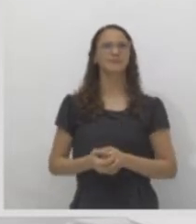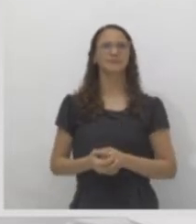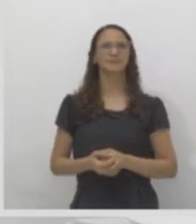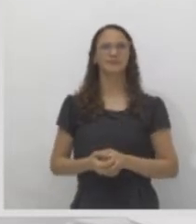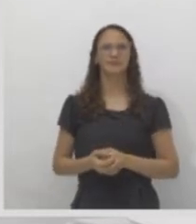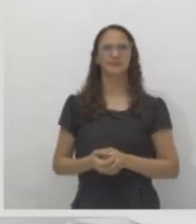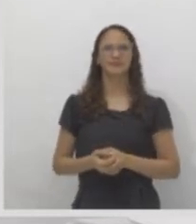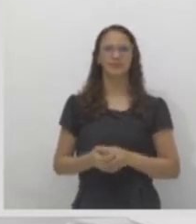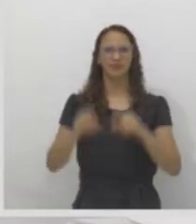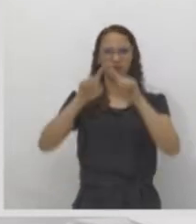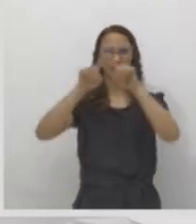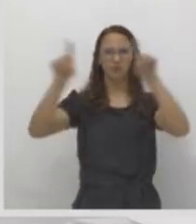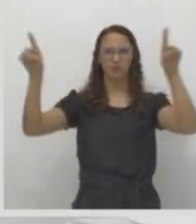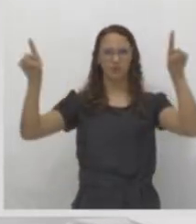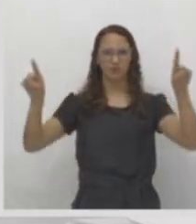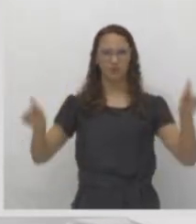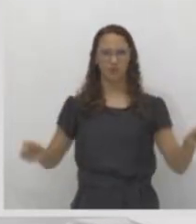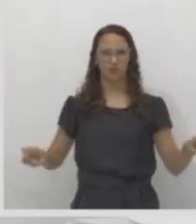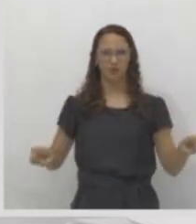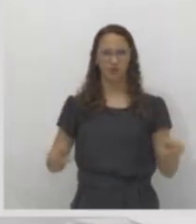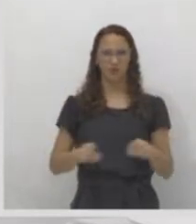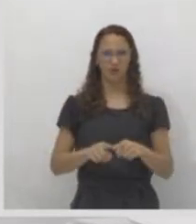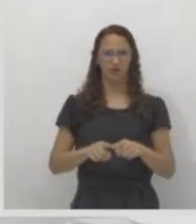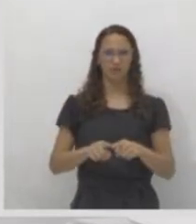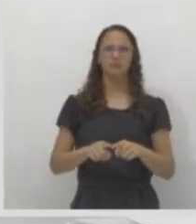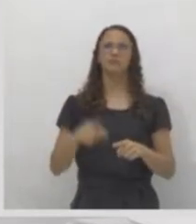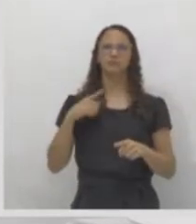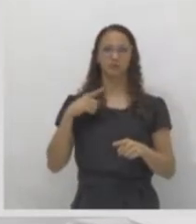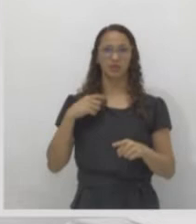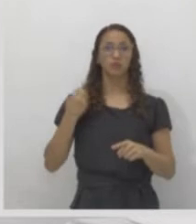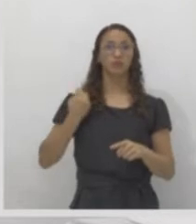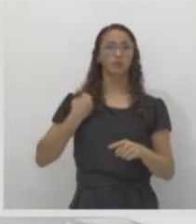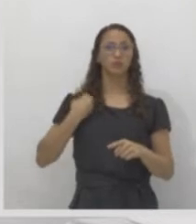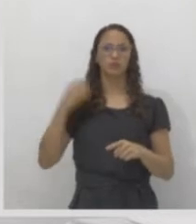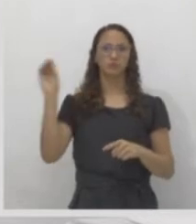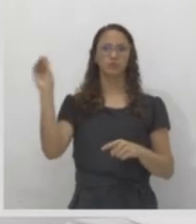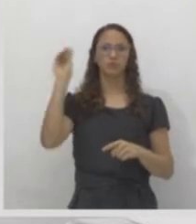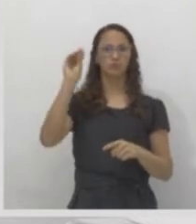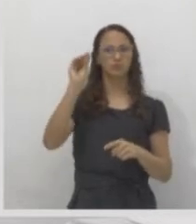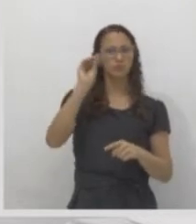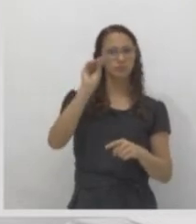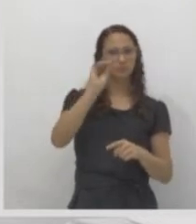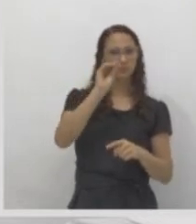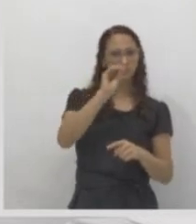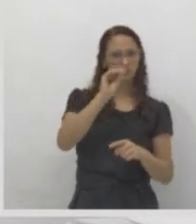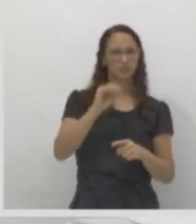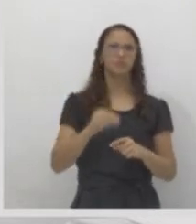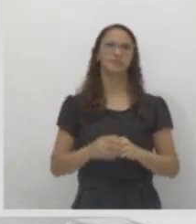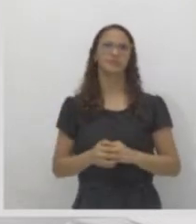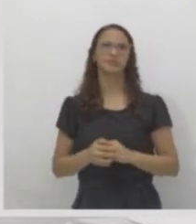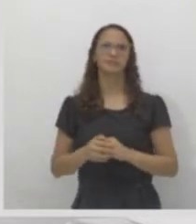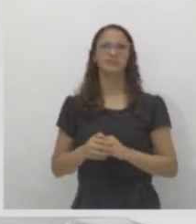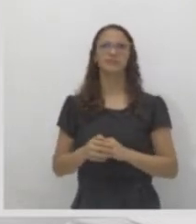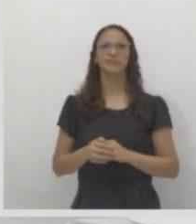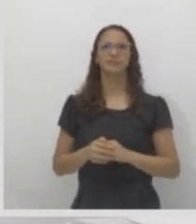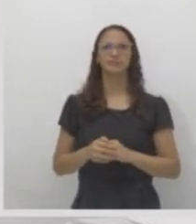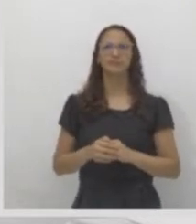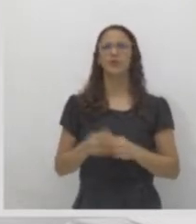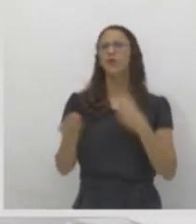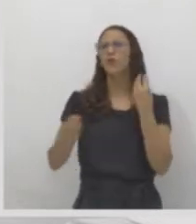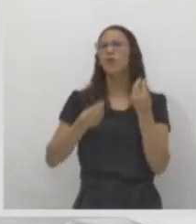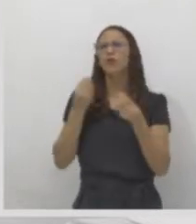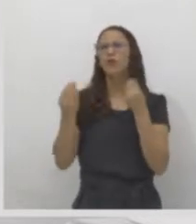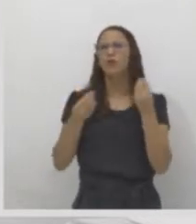Esse é o quadro valor, onde você vai colocar o numeral. Vamos lá. Como você